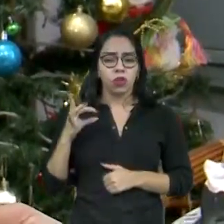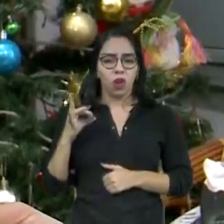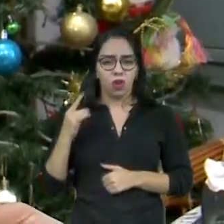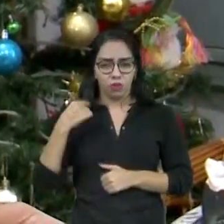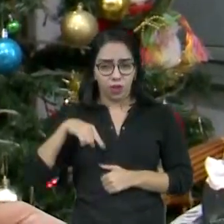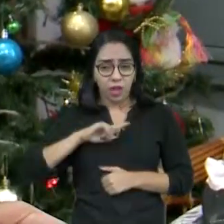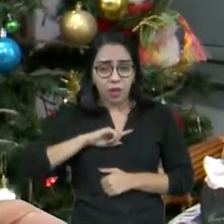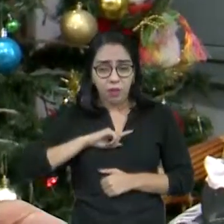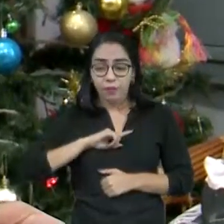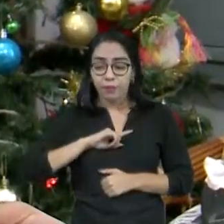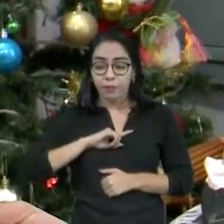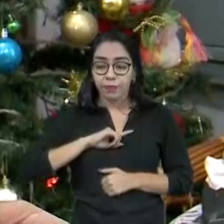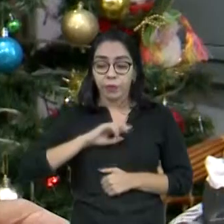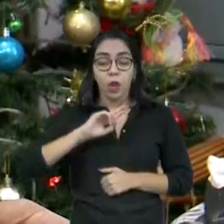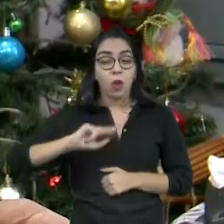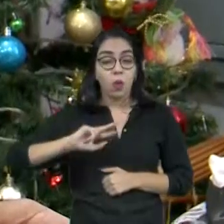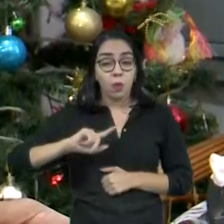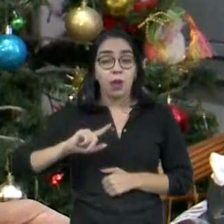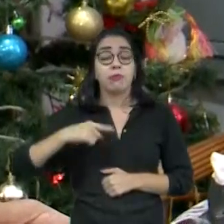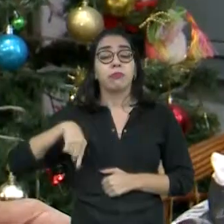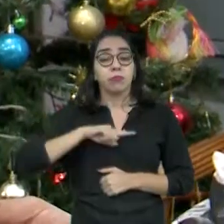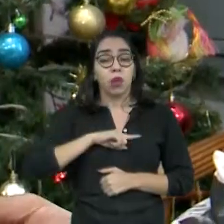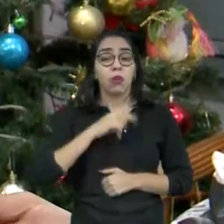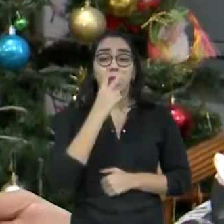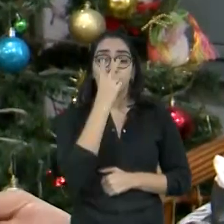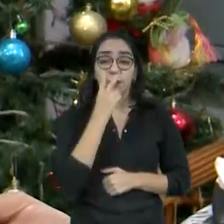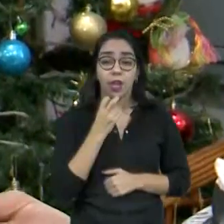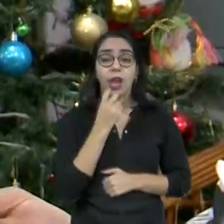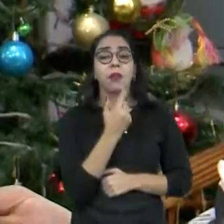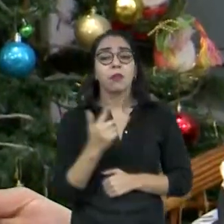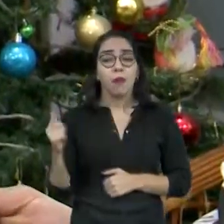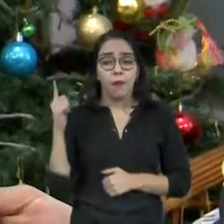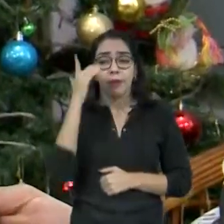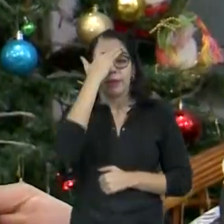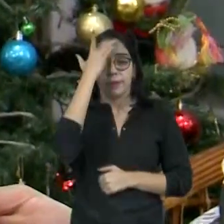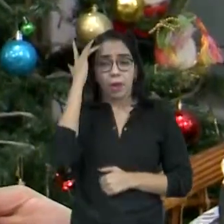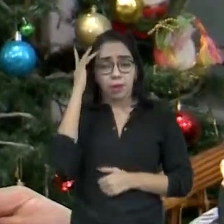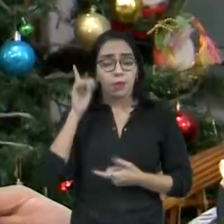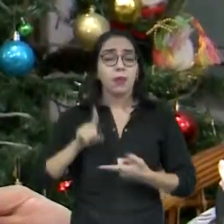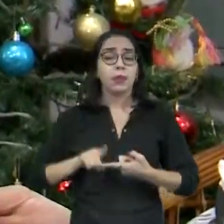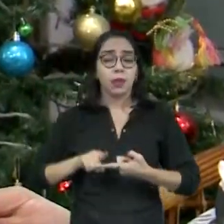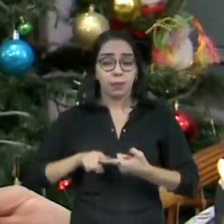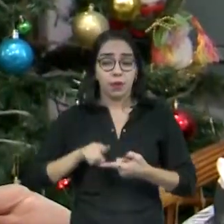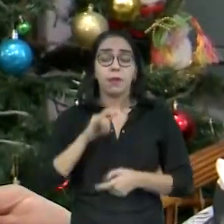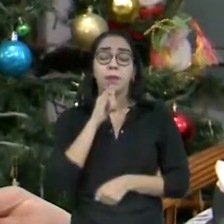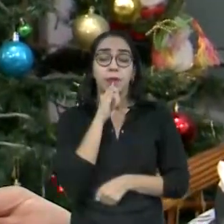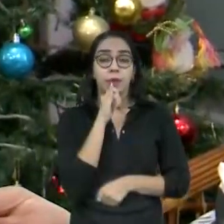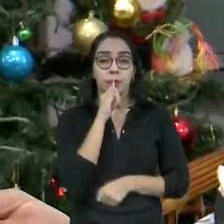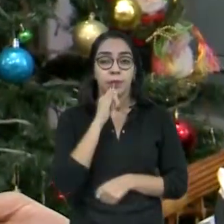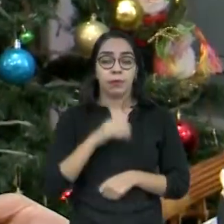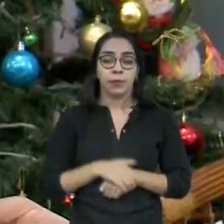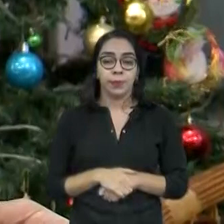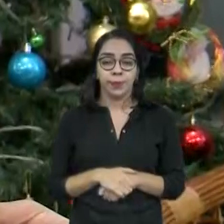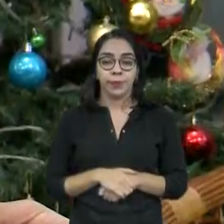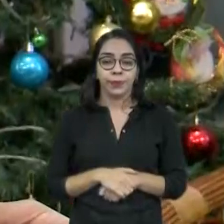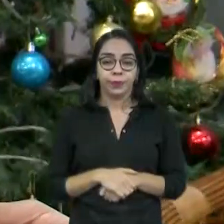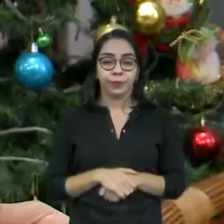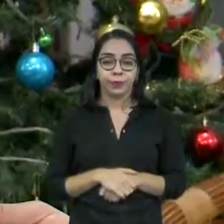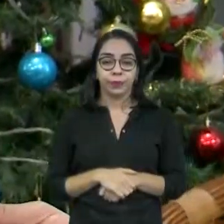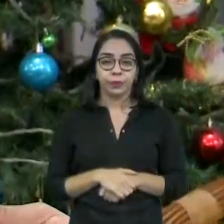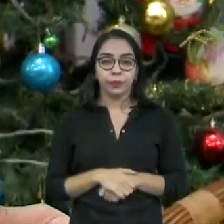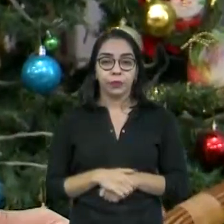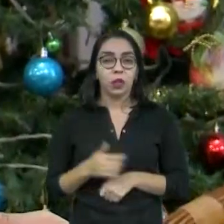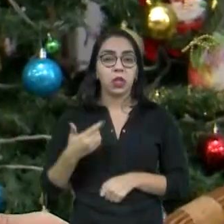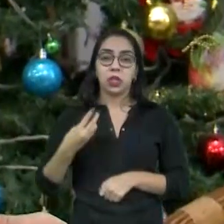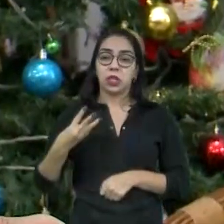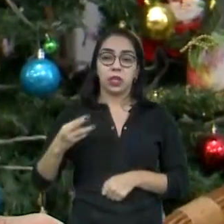muito mais a nós pessoas cegas do que o restante dos indivíduos porque coisas que não eram possíveis eh Há uns 20